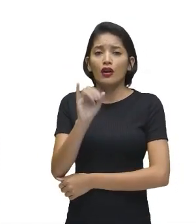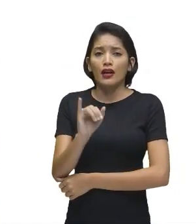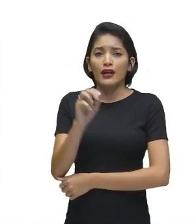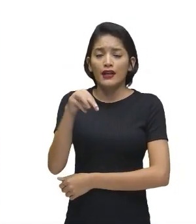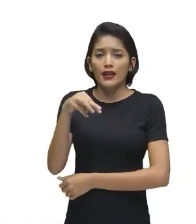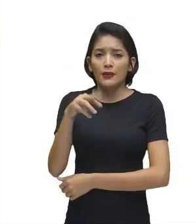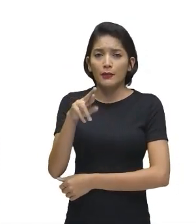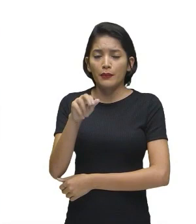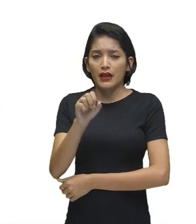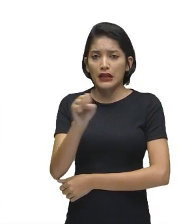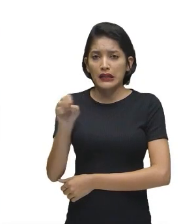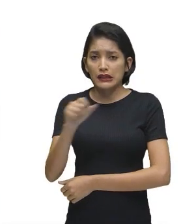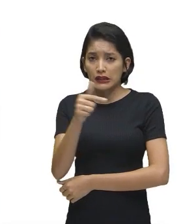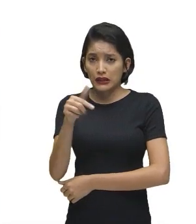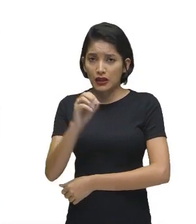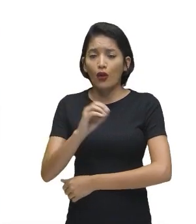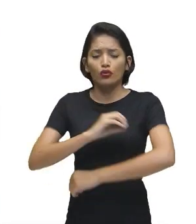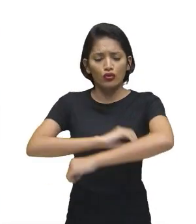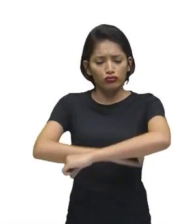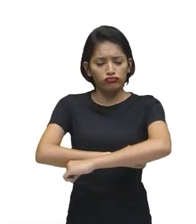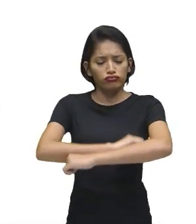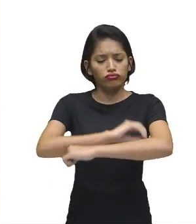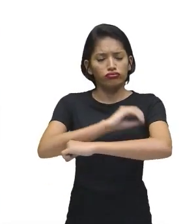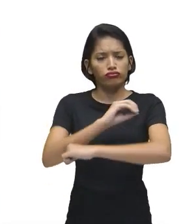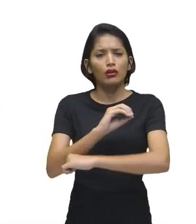ele retratou ali